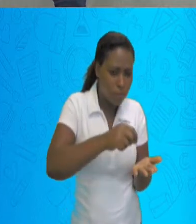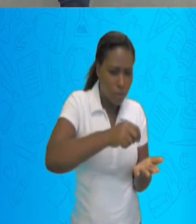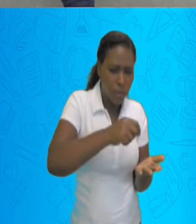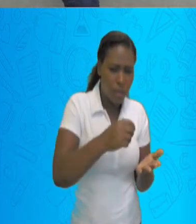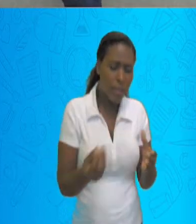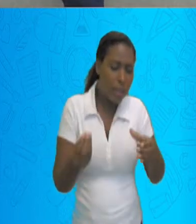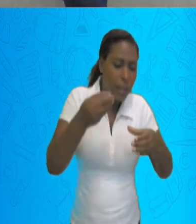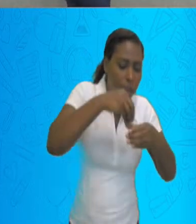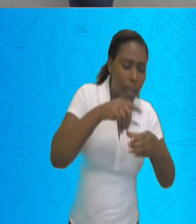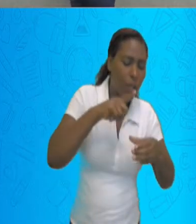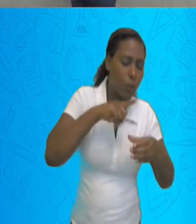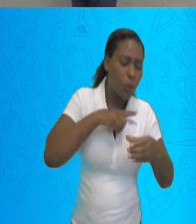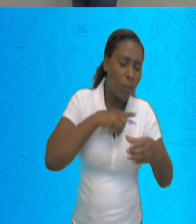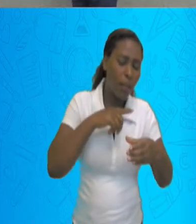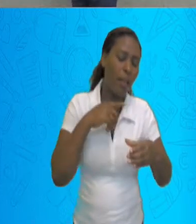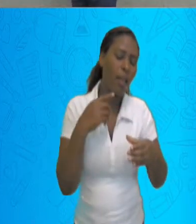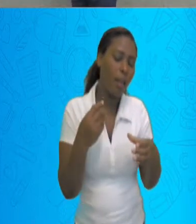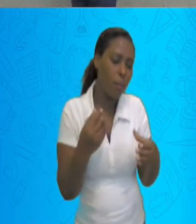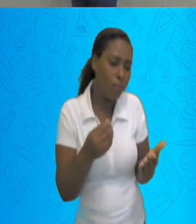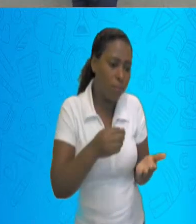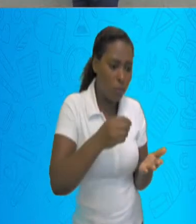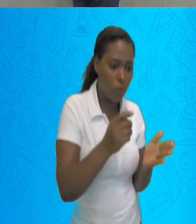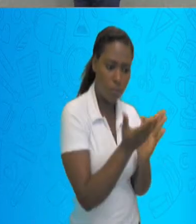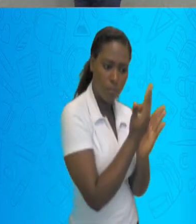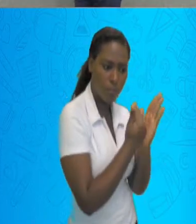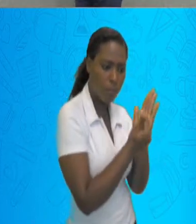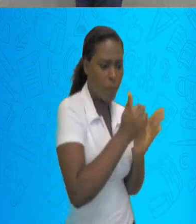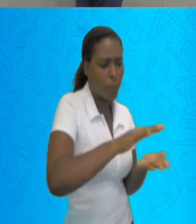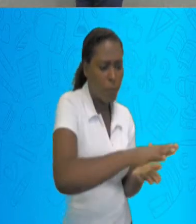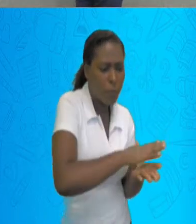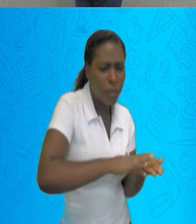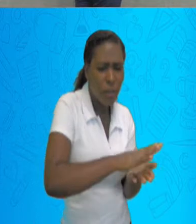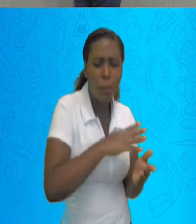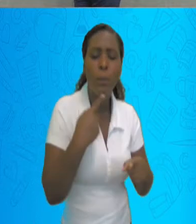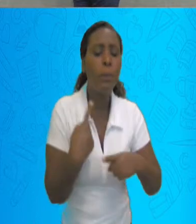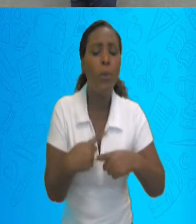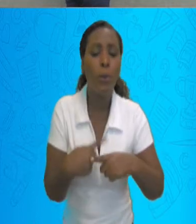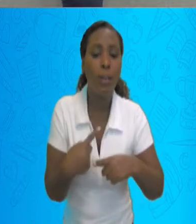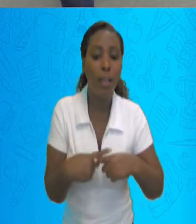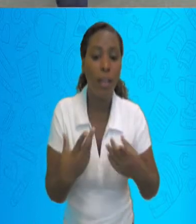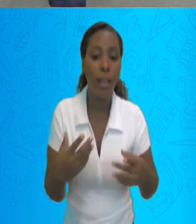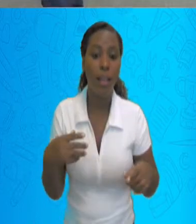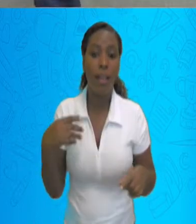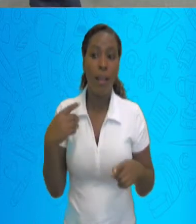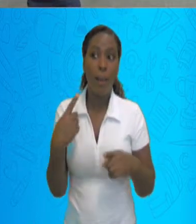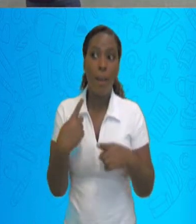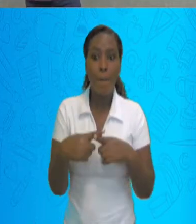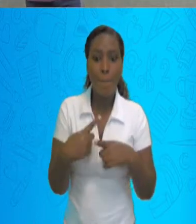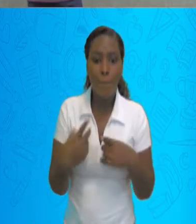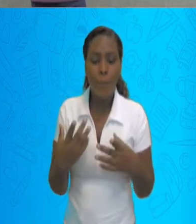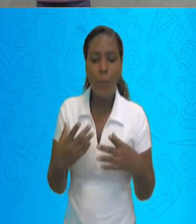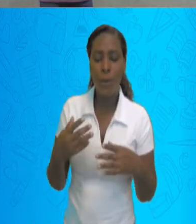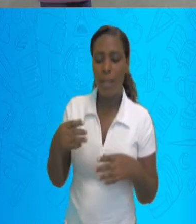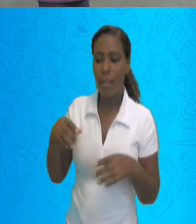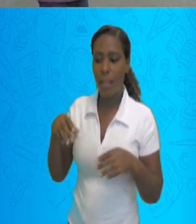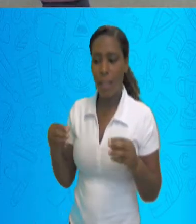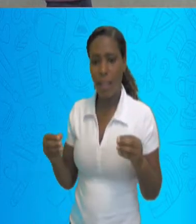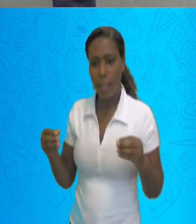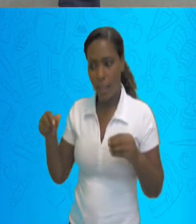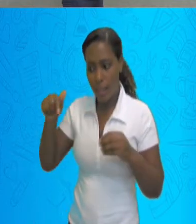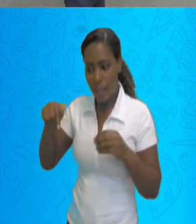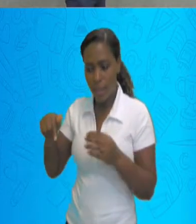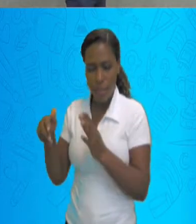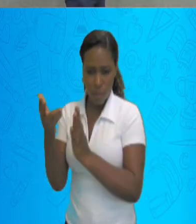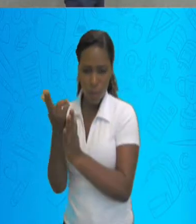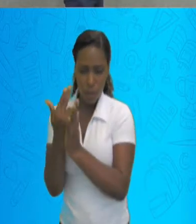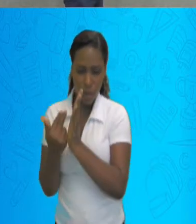polígonos são o quê? Segmentos de retas que não se cruzam. Eles não vão cruzar. Aqui